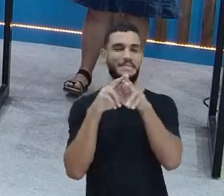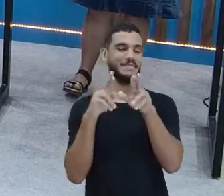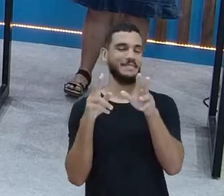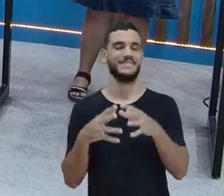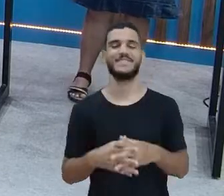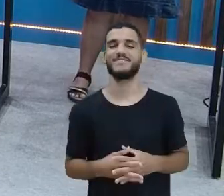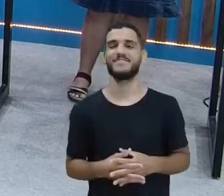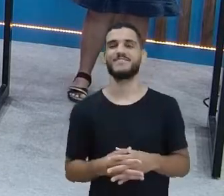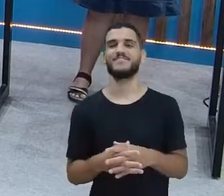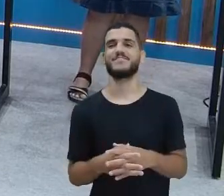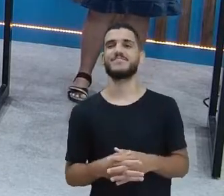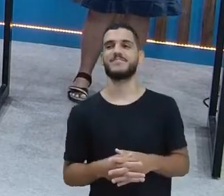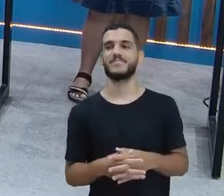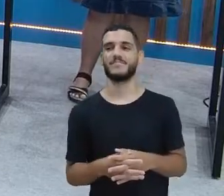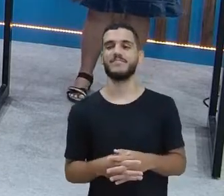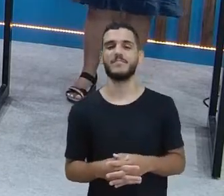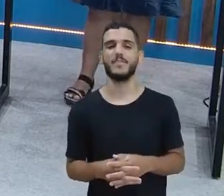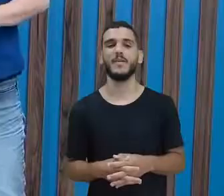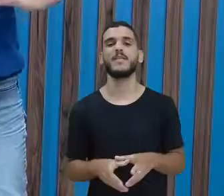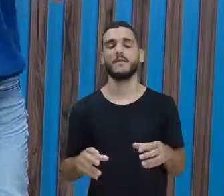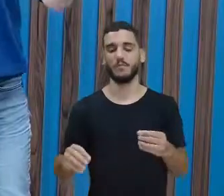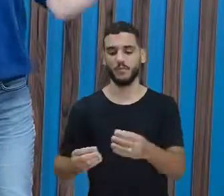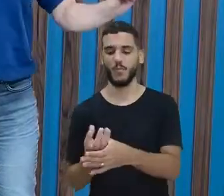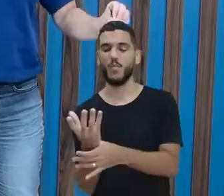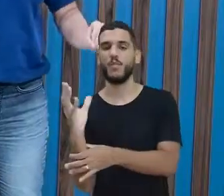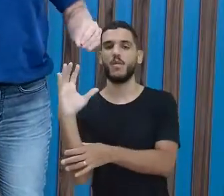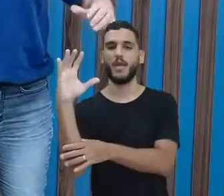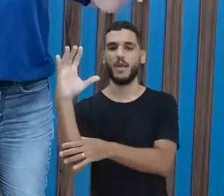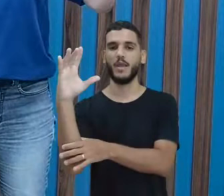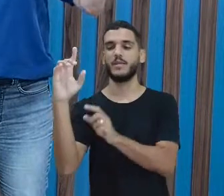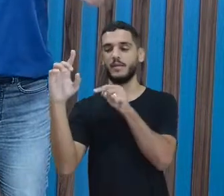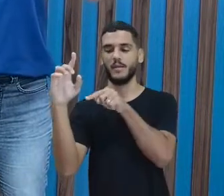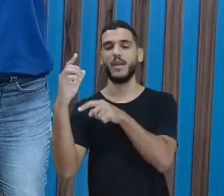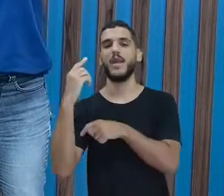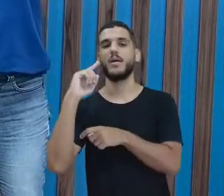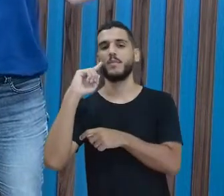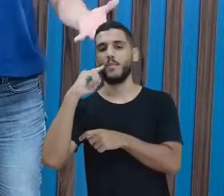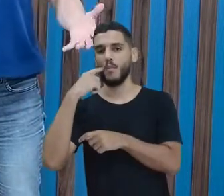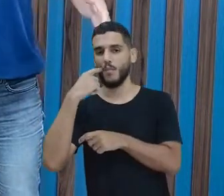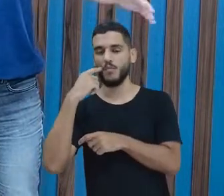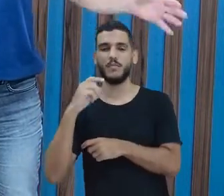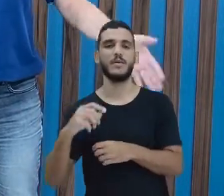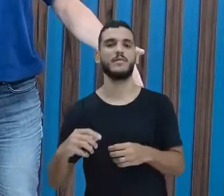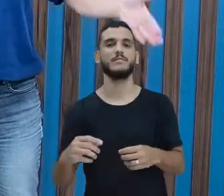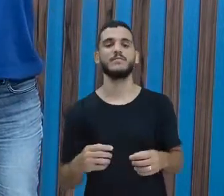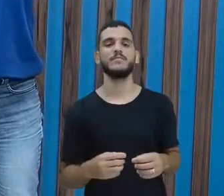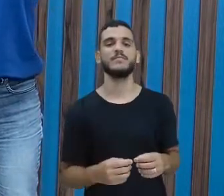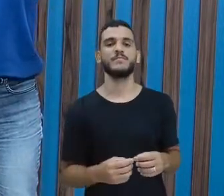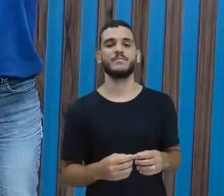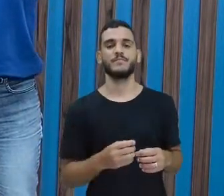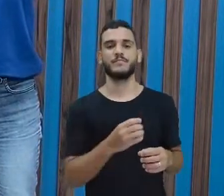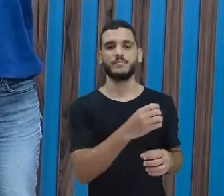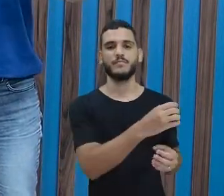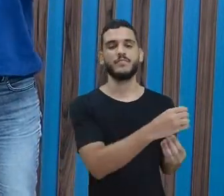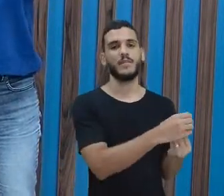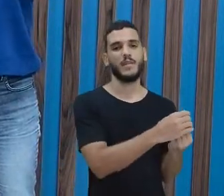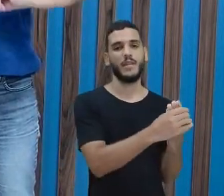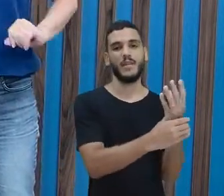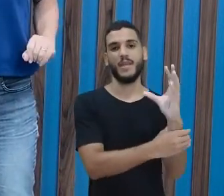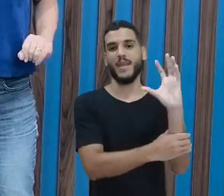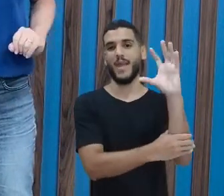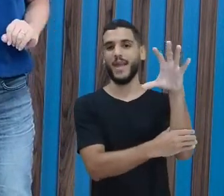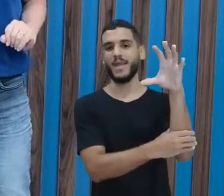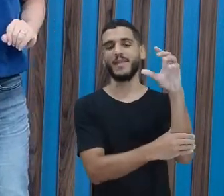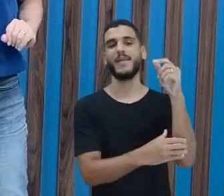vê, ele colocou algumas sementes de limão, uma mudinha de jacarandá, com o passar do tempo, se tornaram árvores frondosas. E